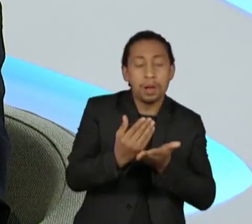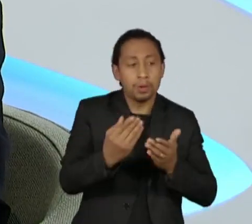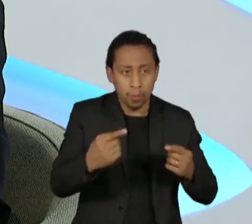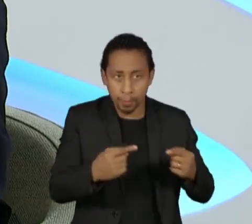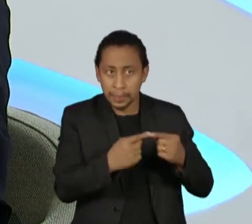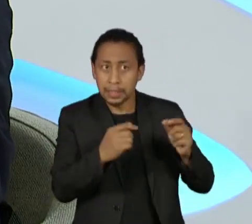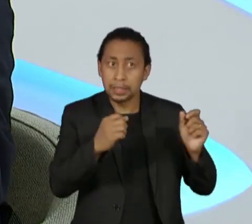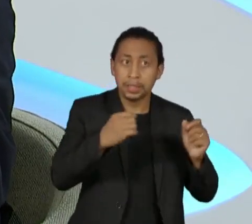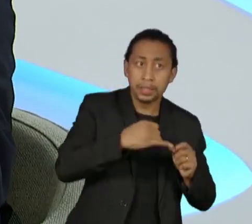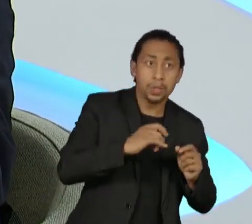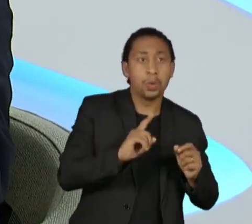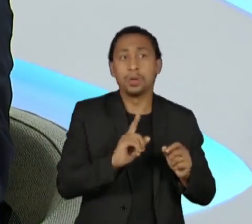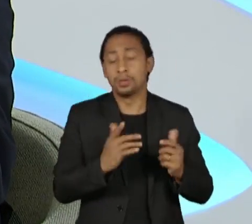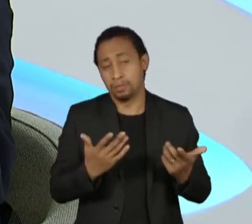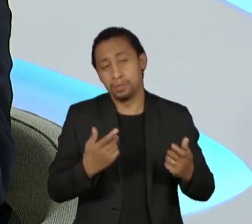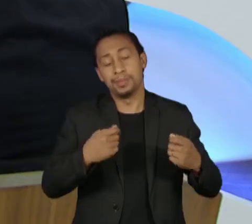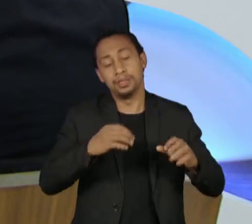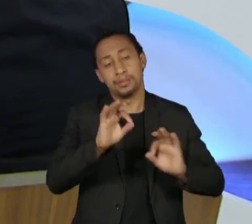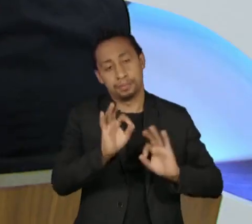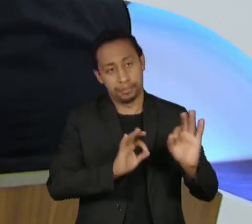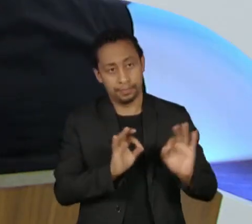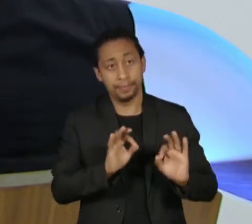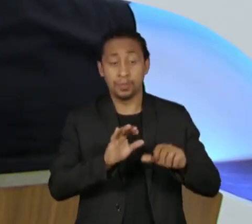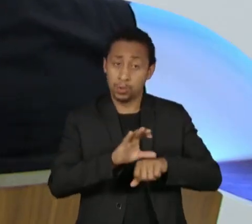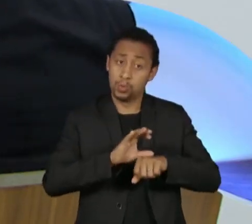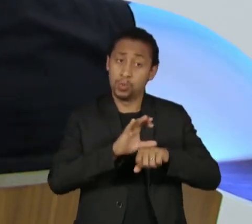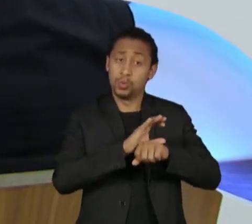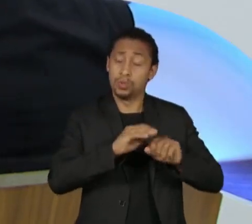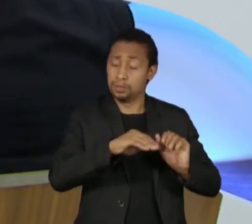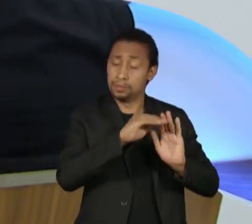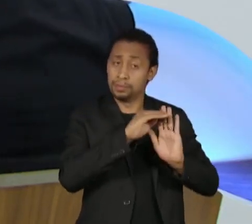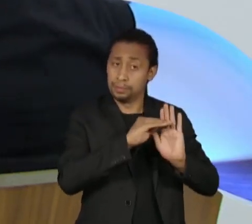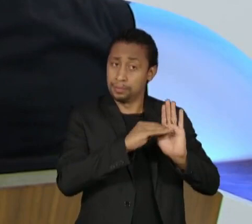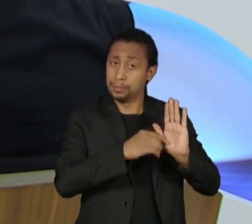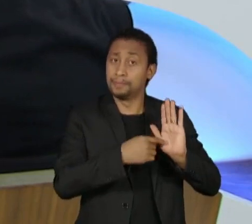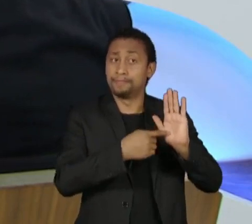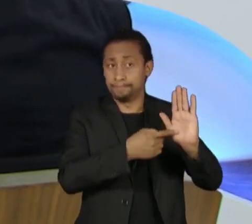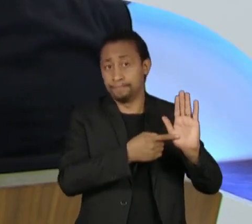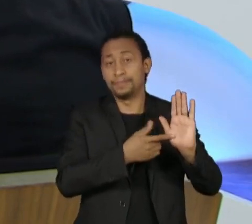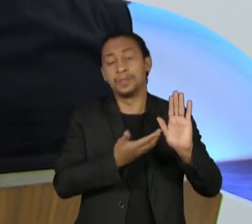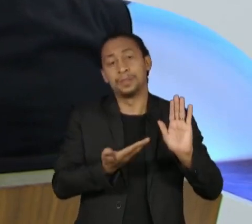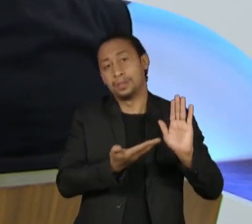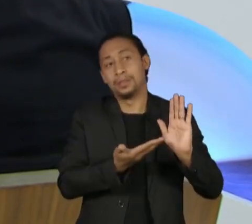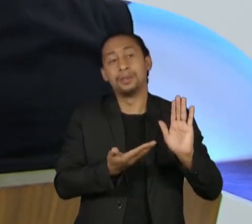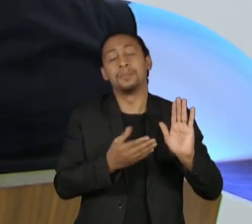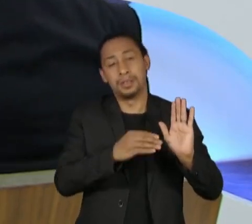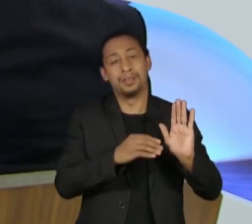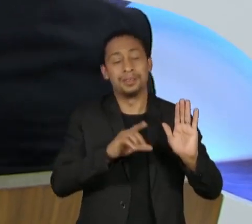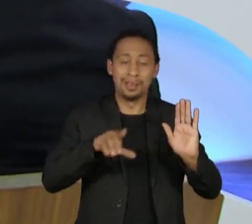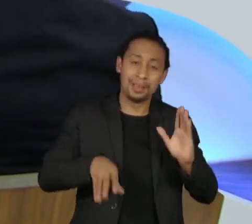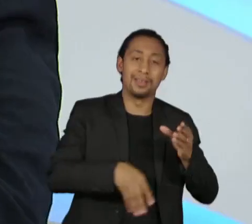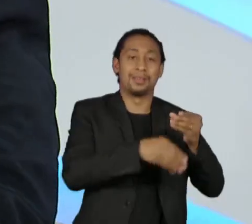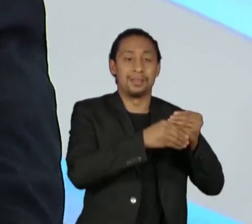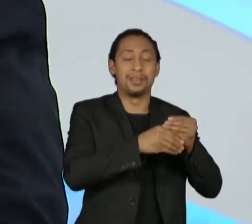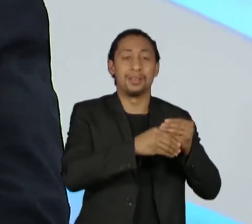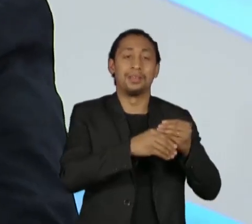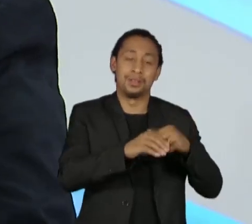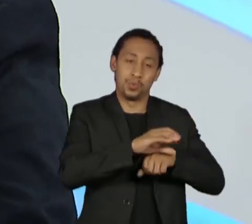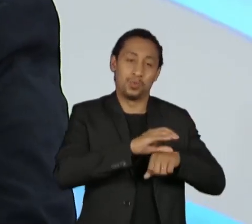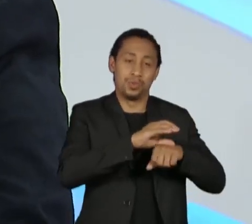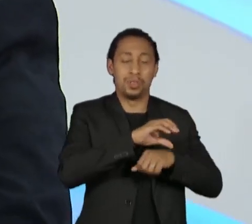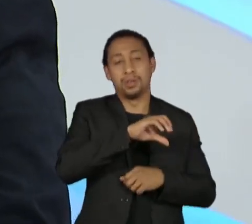e de modo inusitado, constantes da Constituição, veiculadas pela emenda 95. Por outro lado,